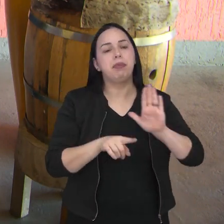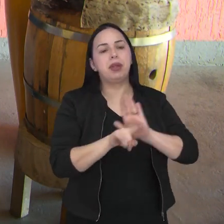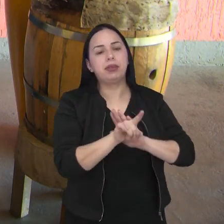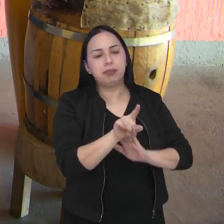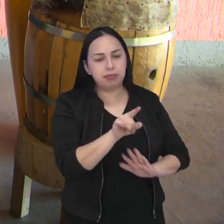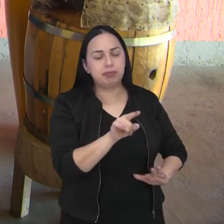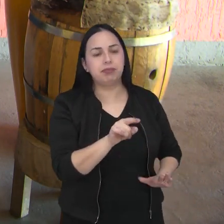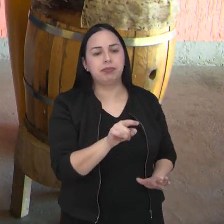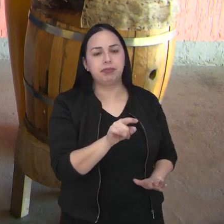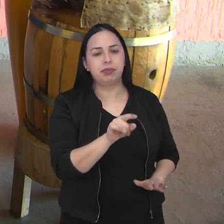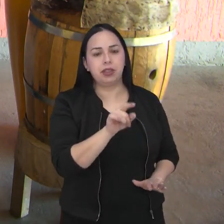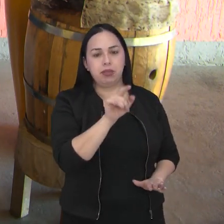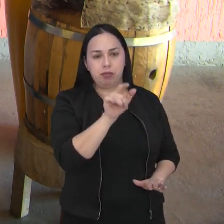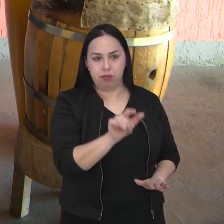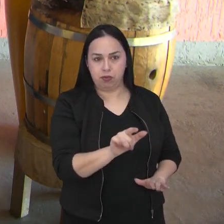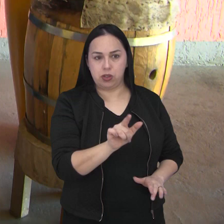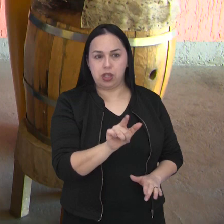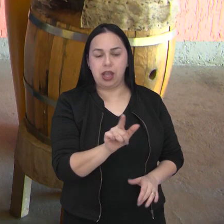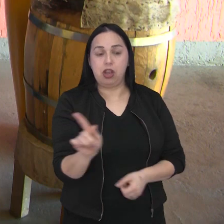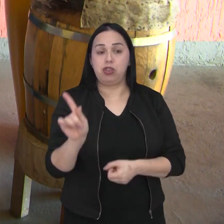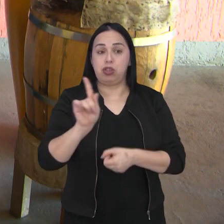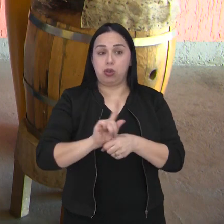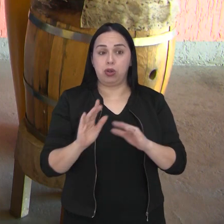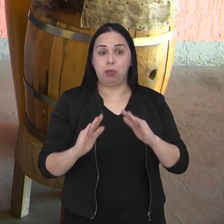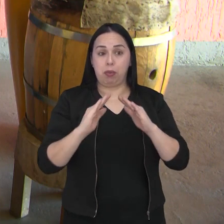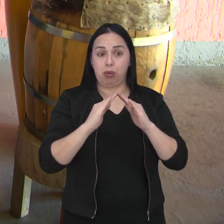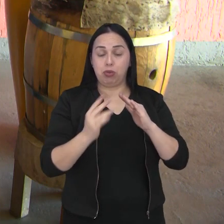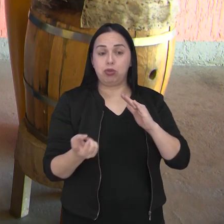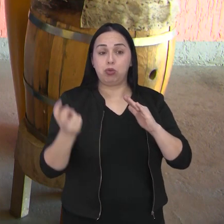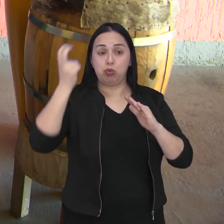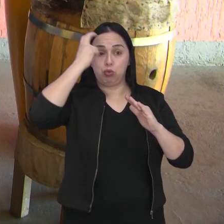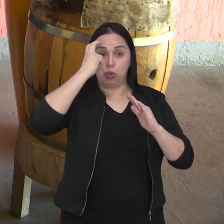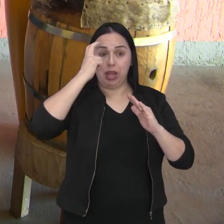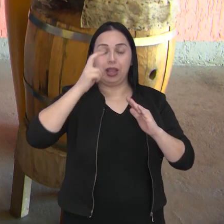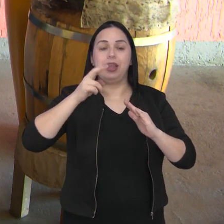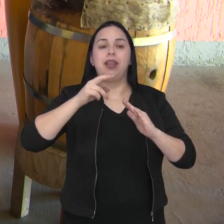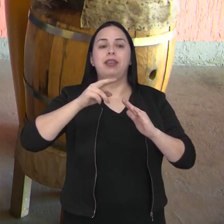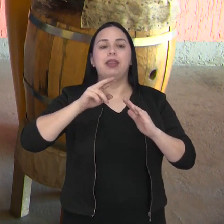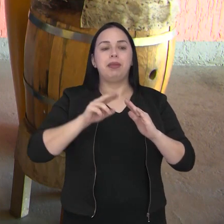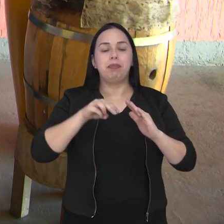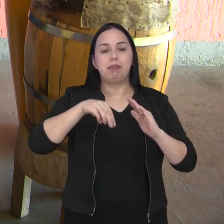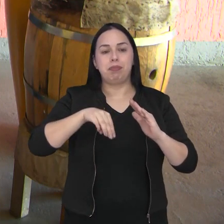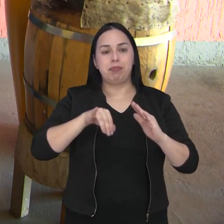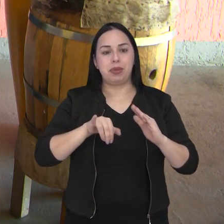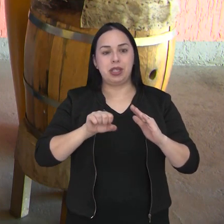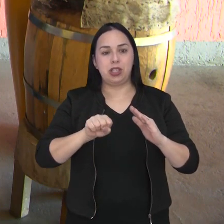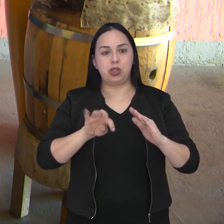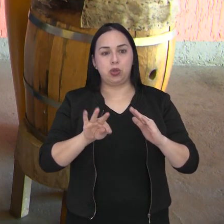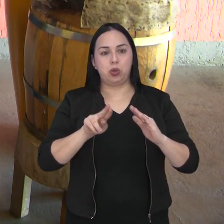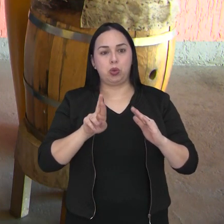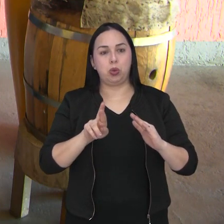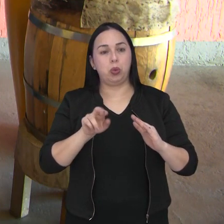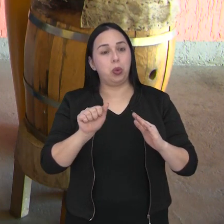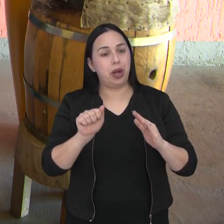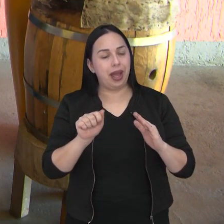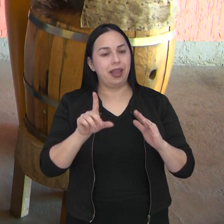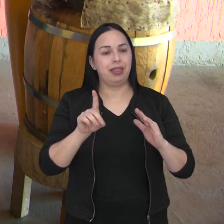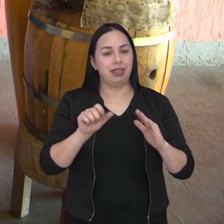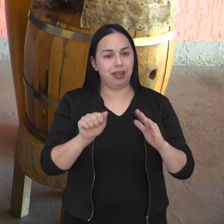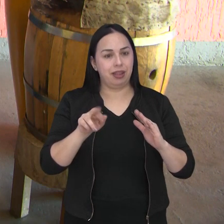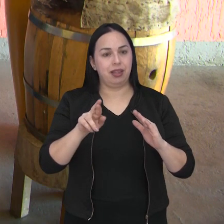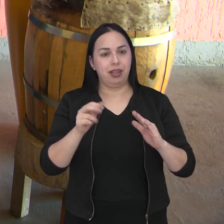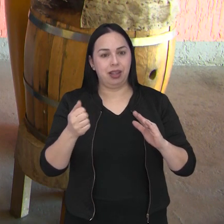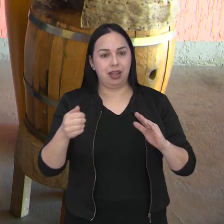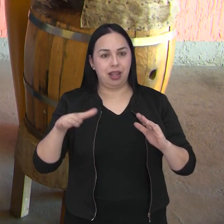Eu tô aprendendo aqui agora. Entendeu? Deixa eu te perguntar. Você é gestor do Ponto de Cultura Jongo Mistura da Raça, criado